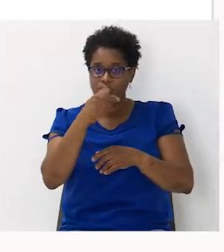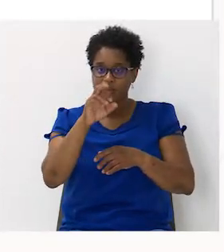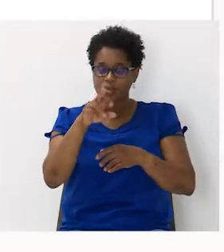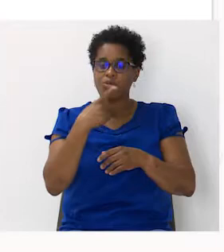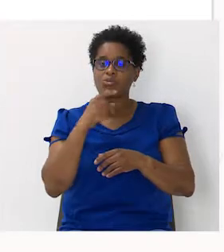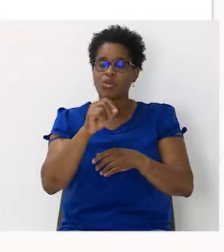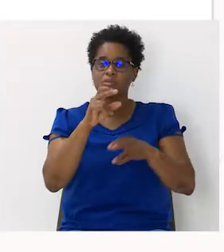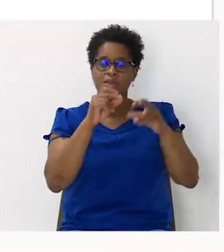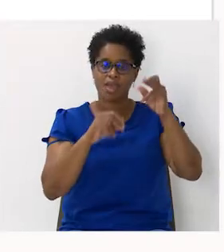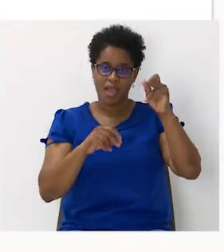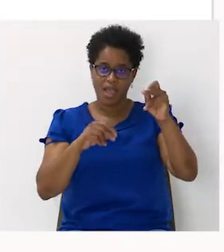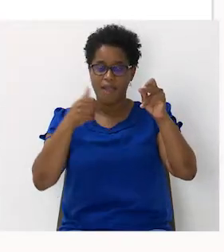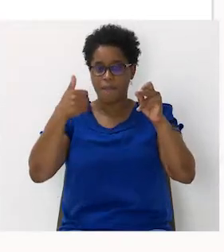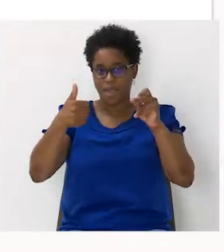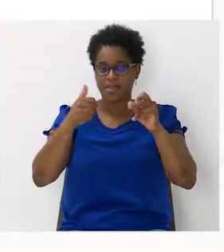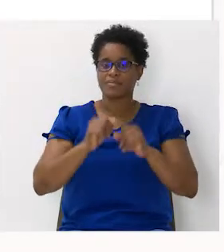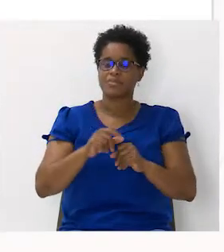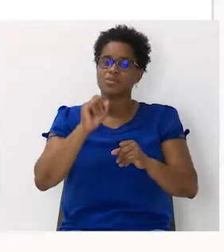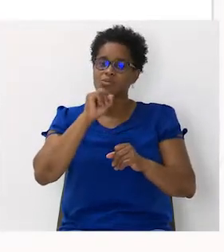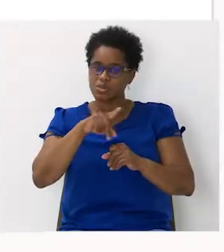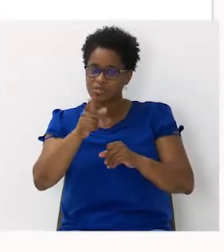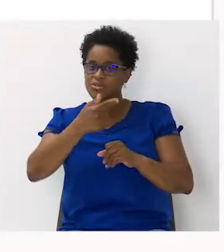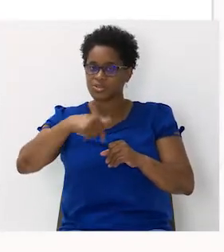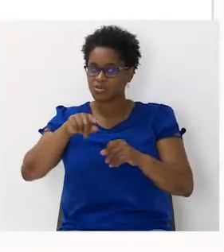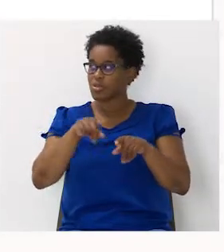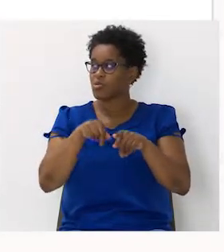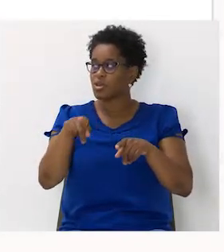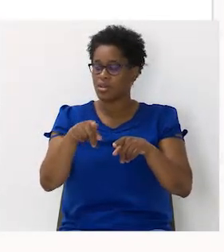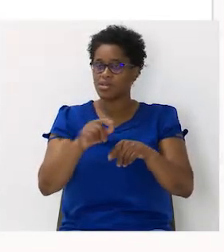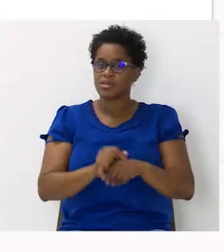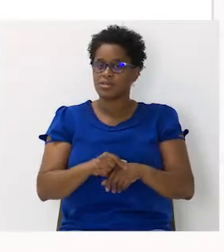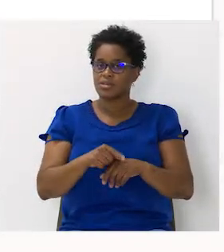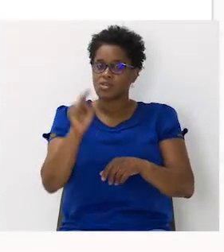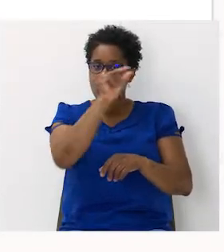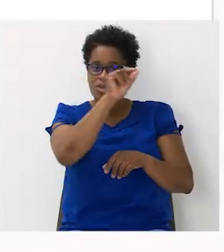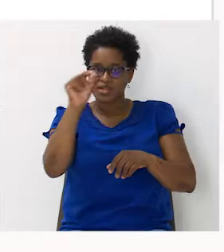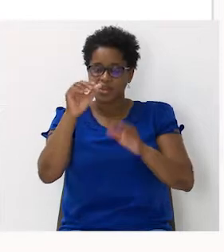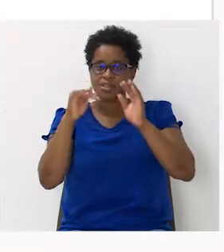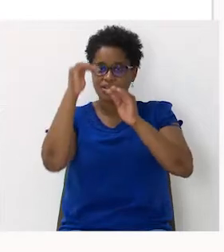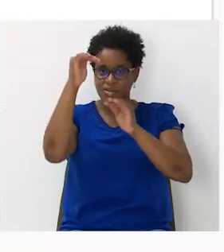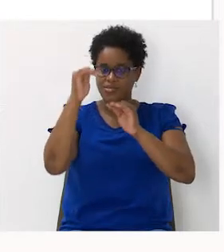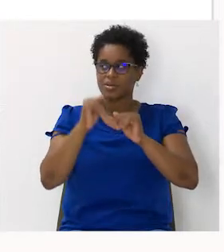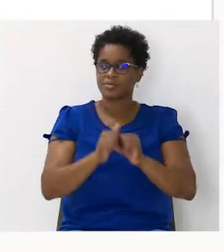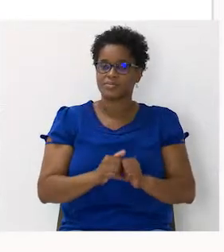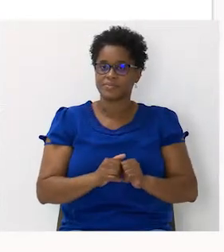chama AB. Podemos representar dessa forma, com uma setinha em cima.